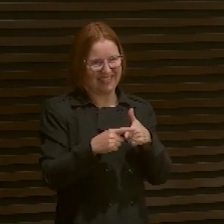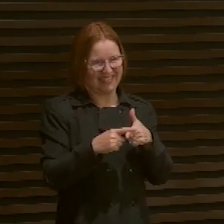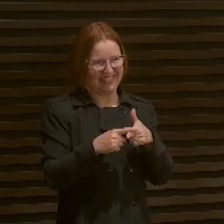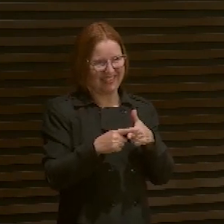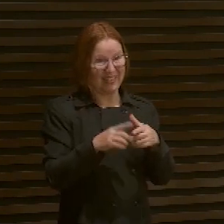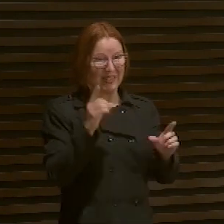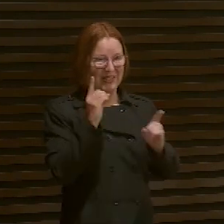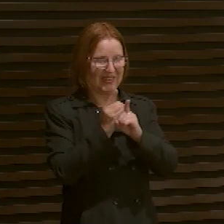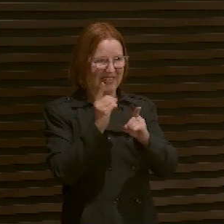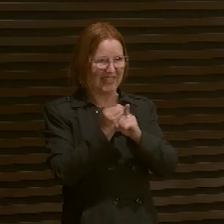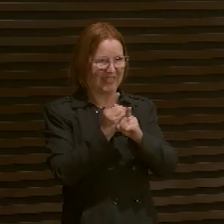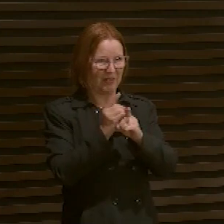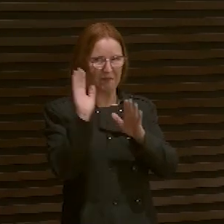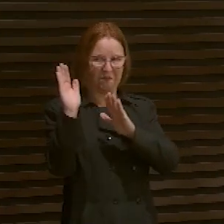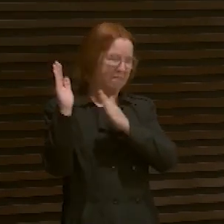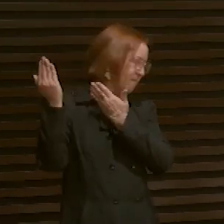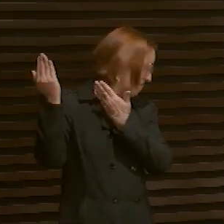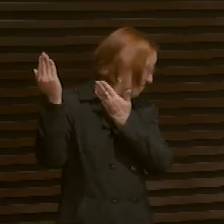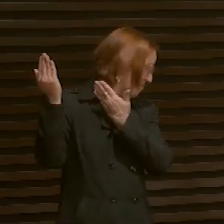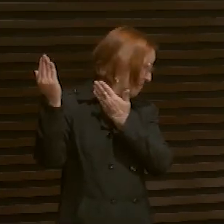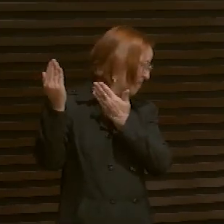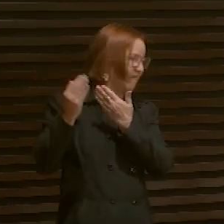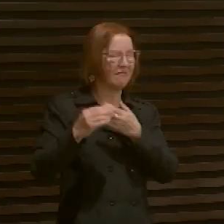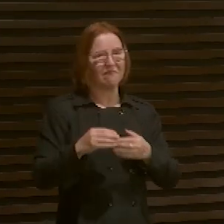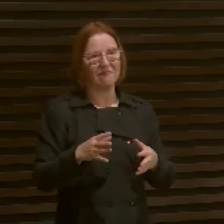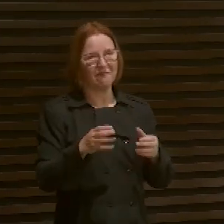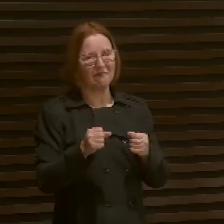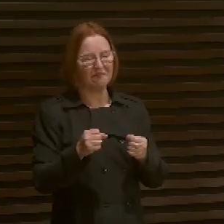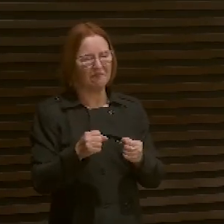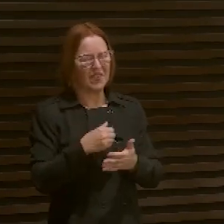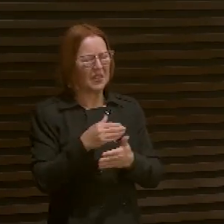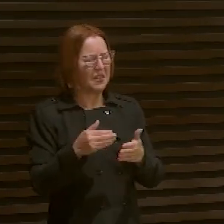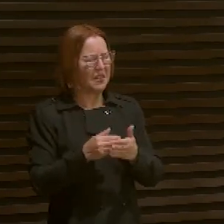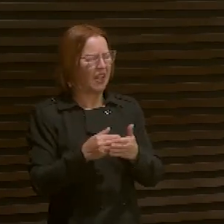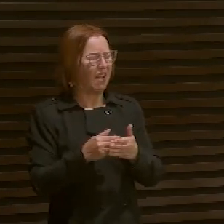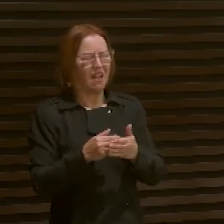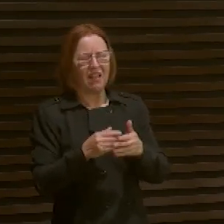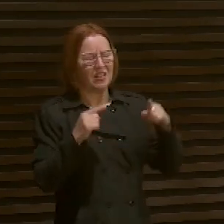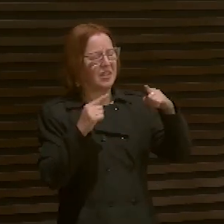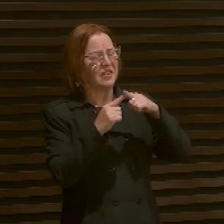Os discípulos que apostataram, irmãos, eles receberam todo tipo de bênção terrena,